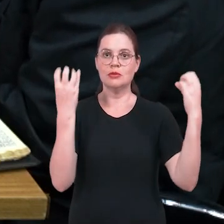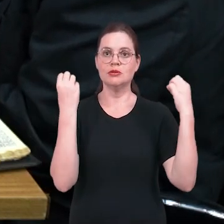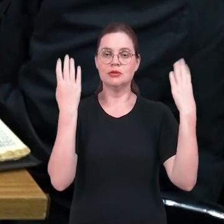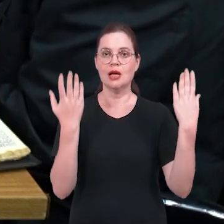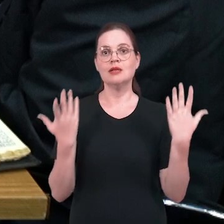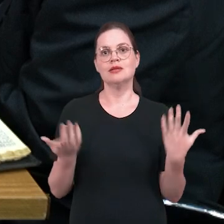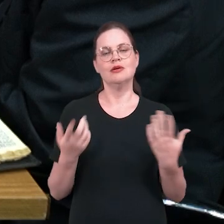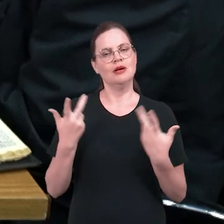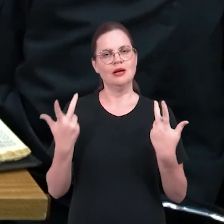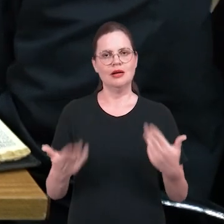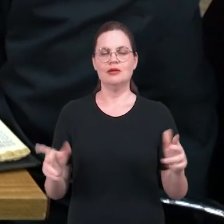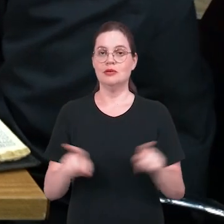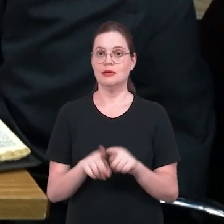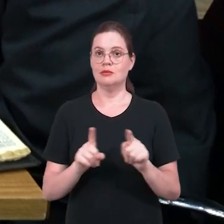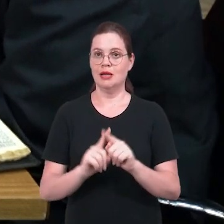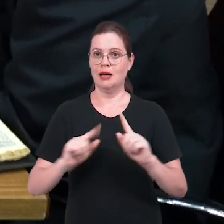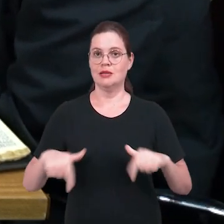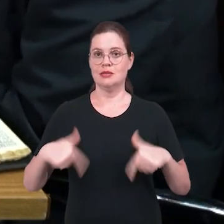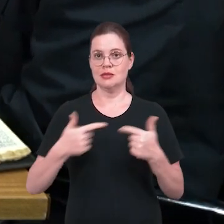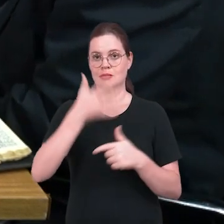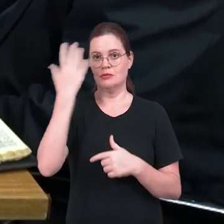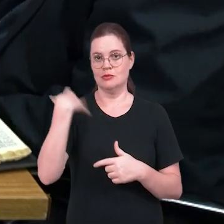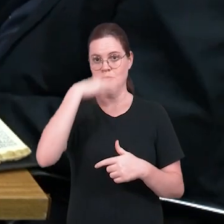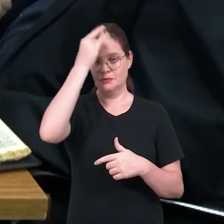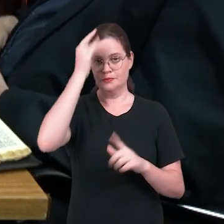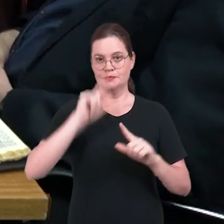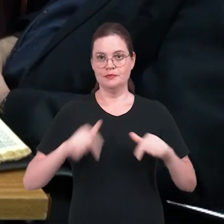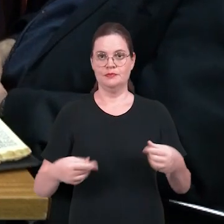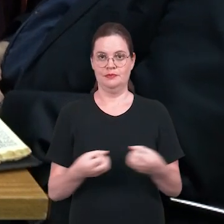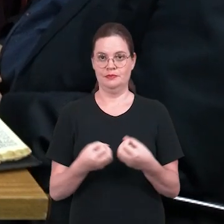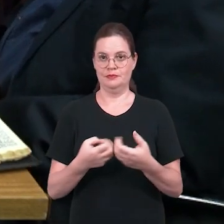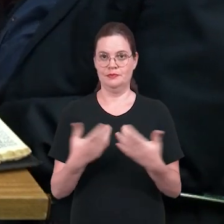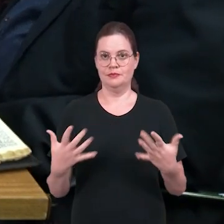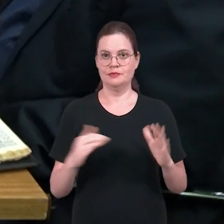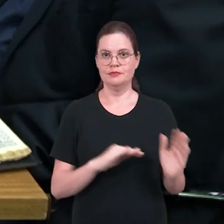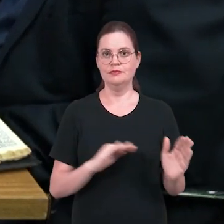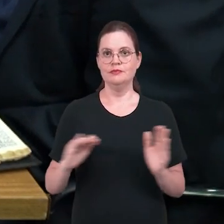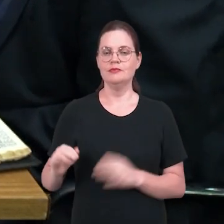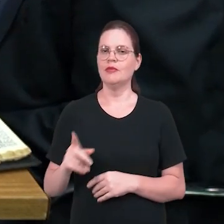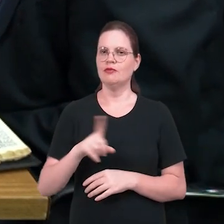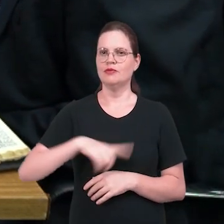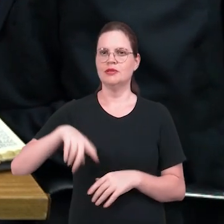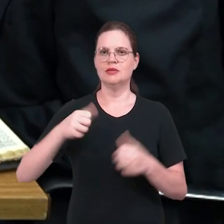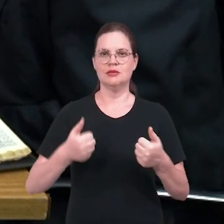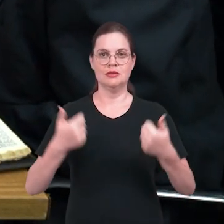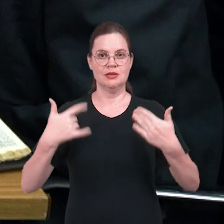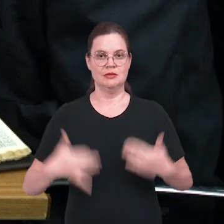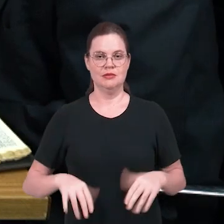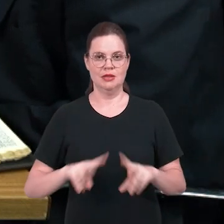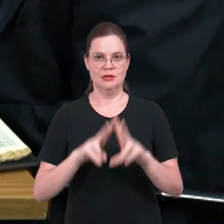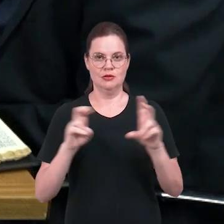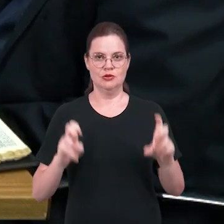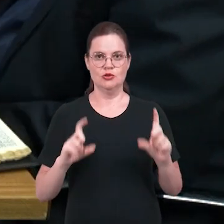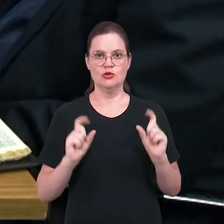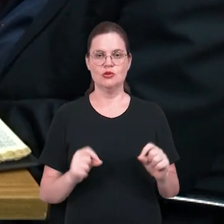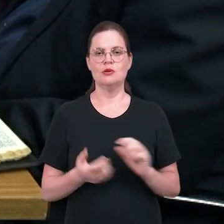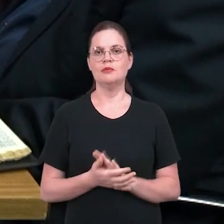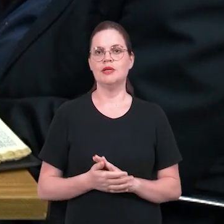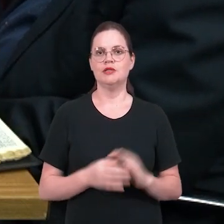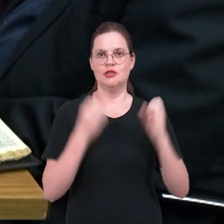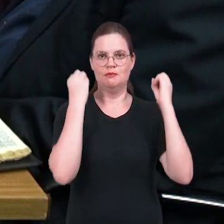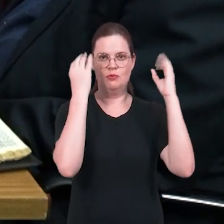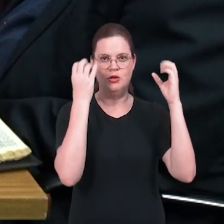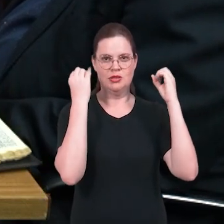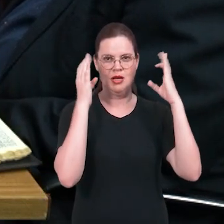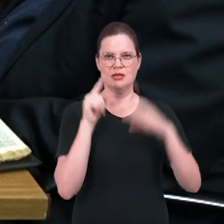Espírito Santo que fazia esse milagre, né? Vocês falaram aqui sobre a condição de